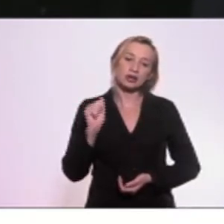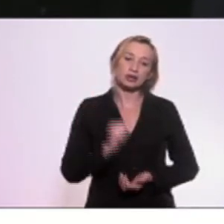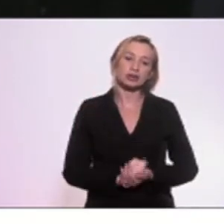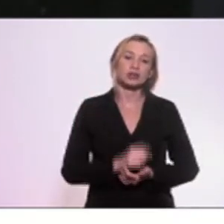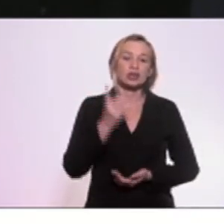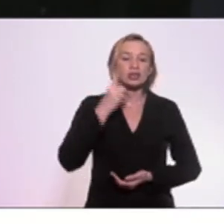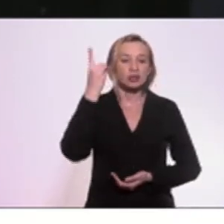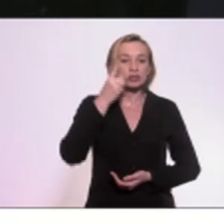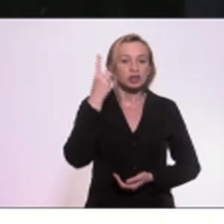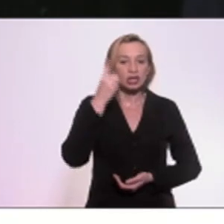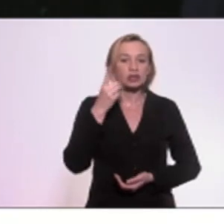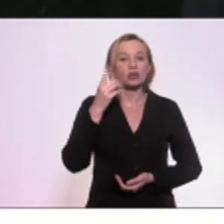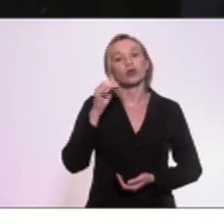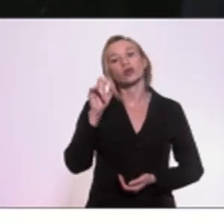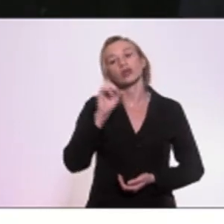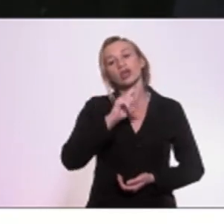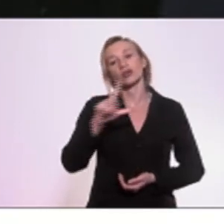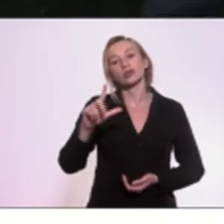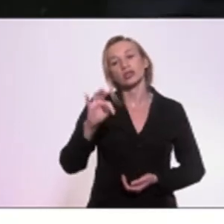Deputado Coronel Salema.